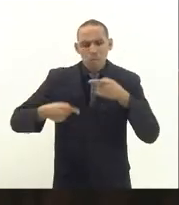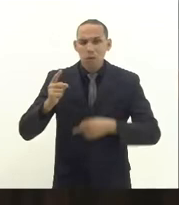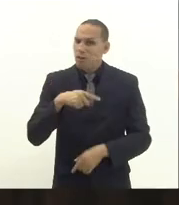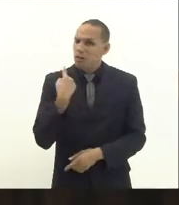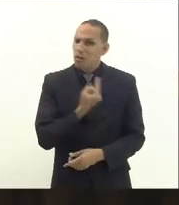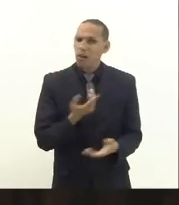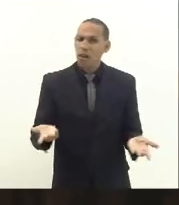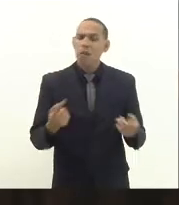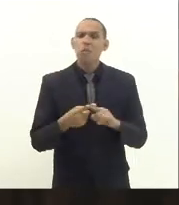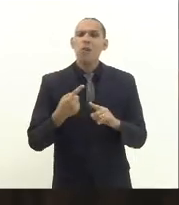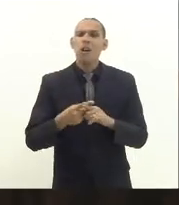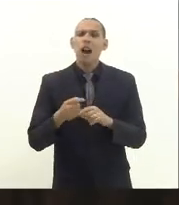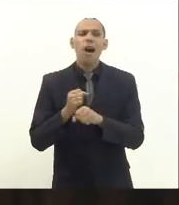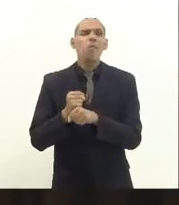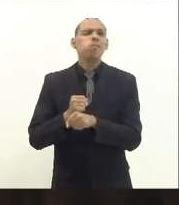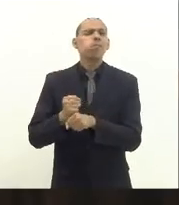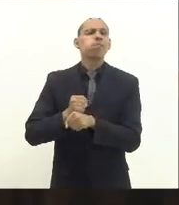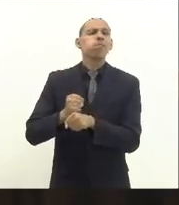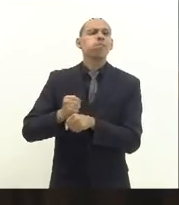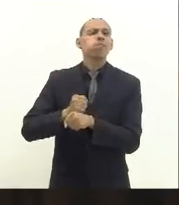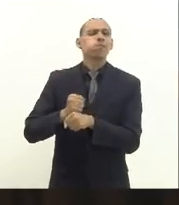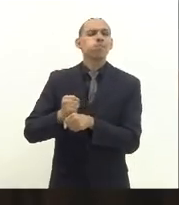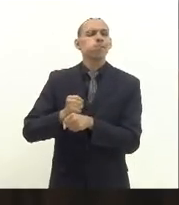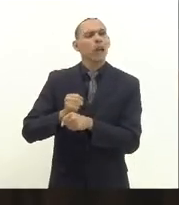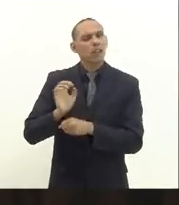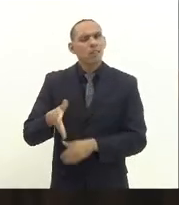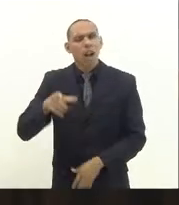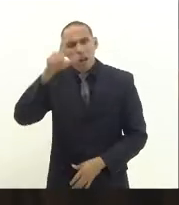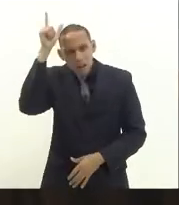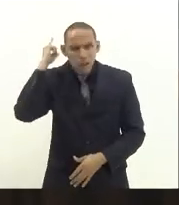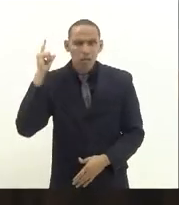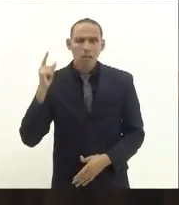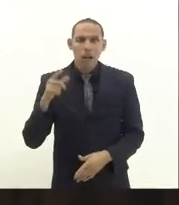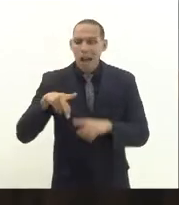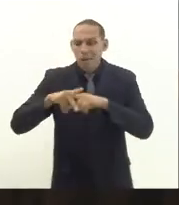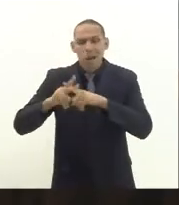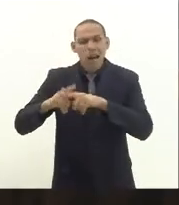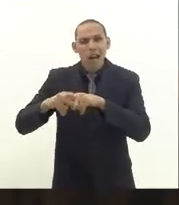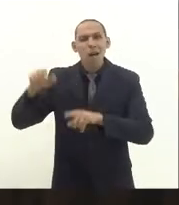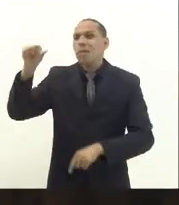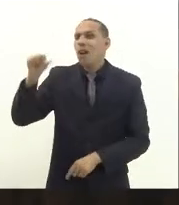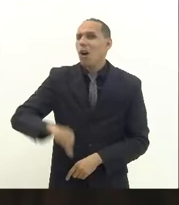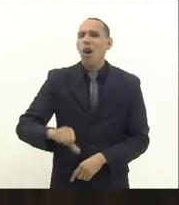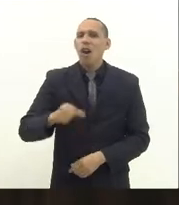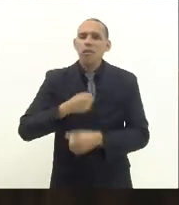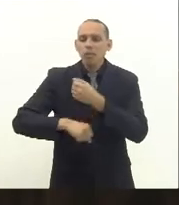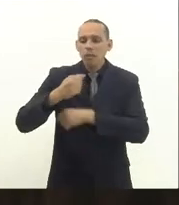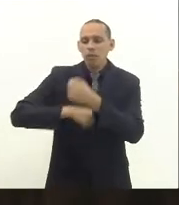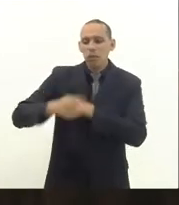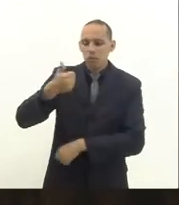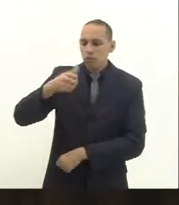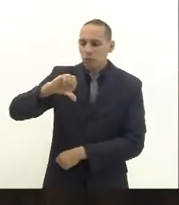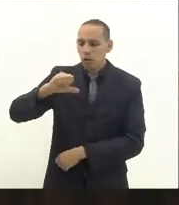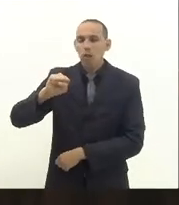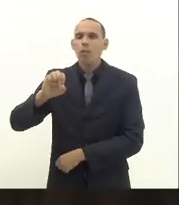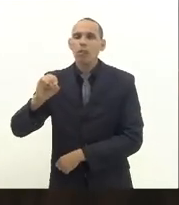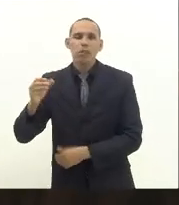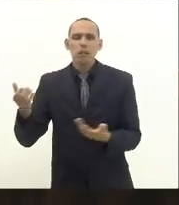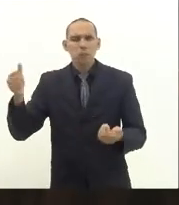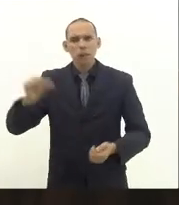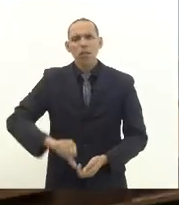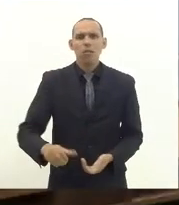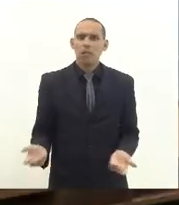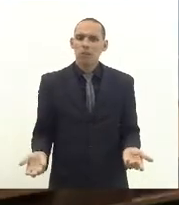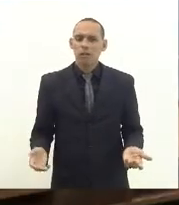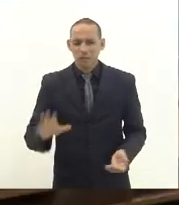que isso já perdura muitos e muitos anos tá luz a qualidade da manutenção é pior do que na década de 80 para você ter uma ideia